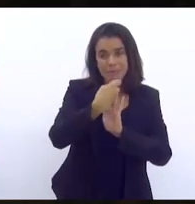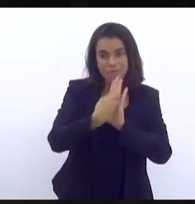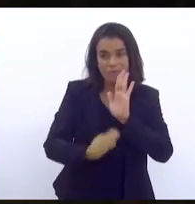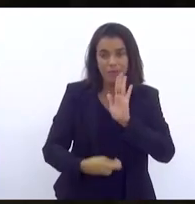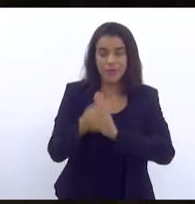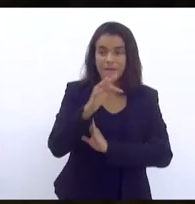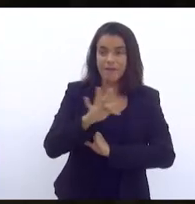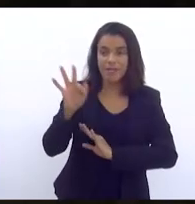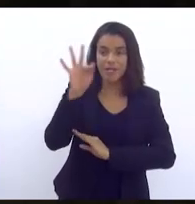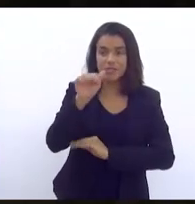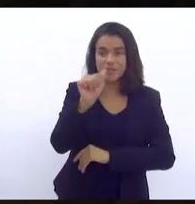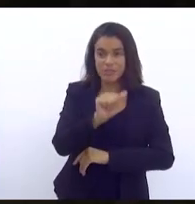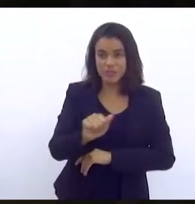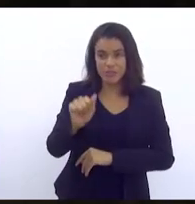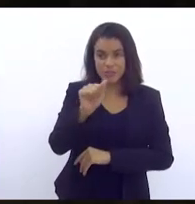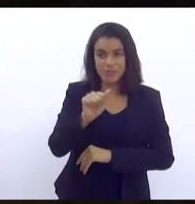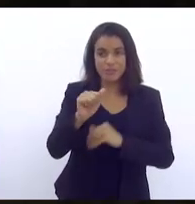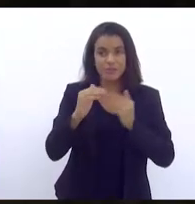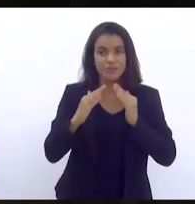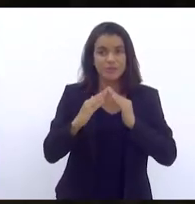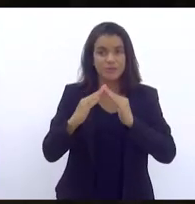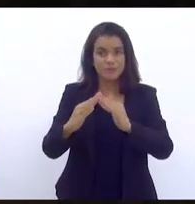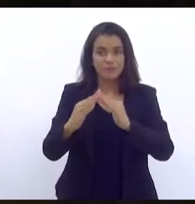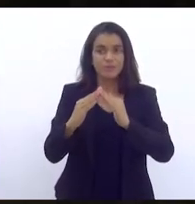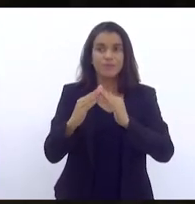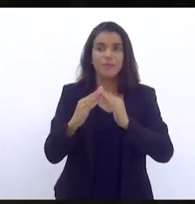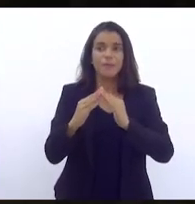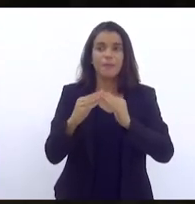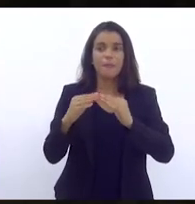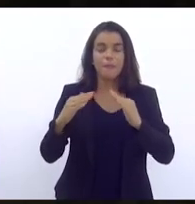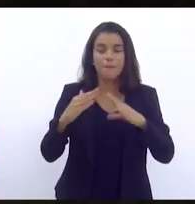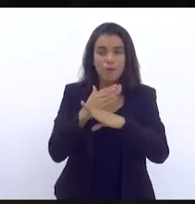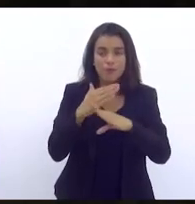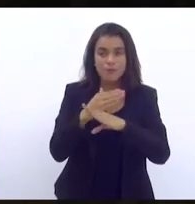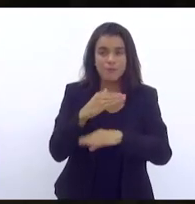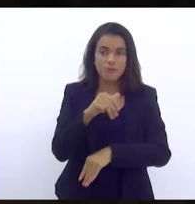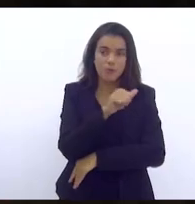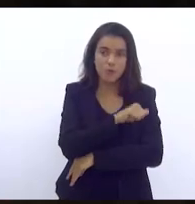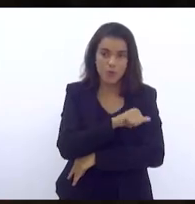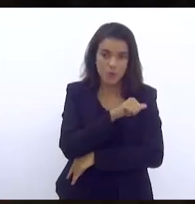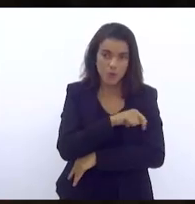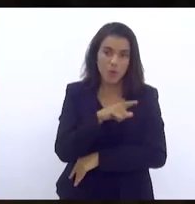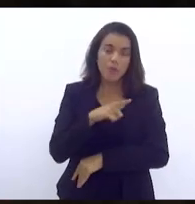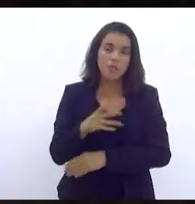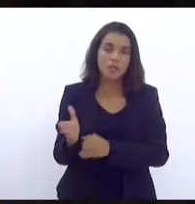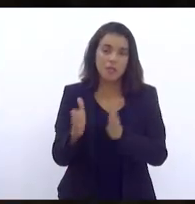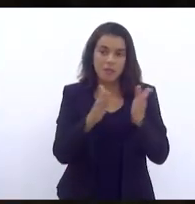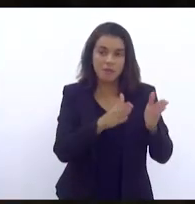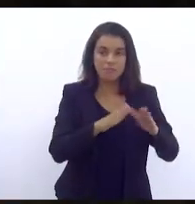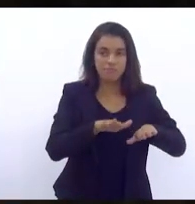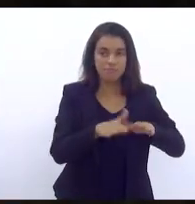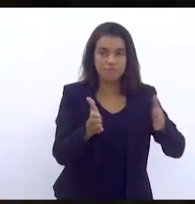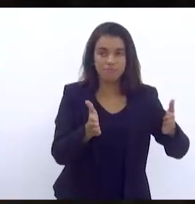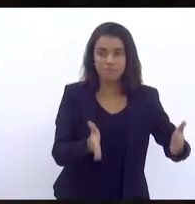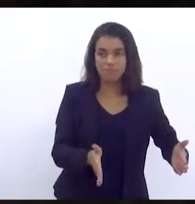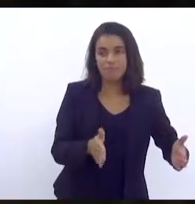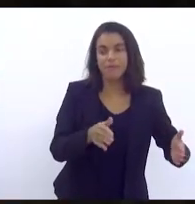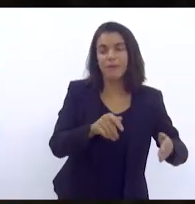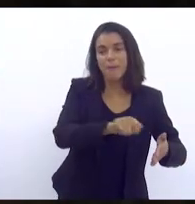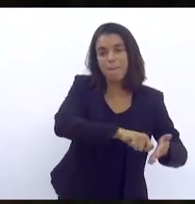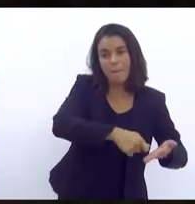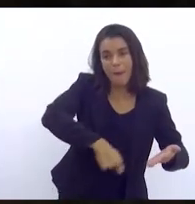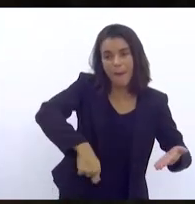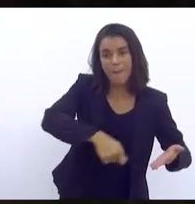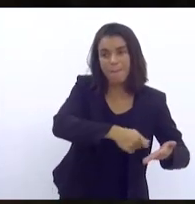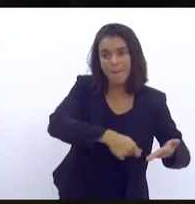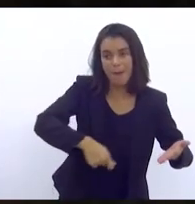Federação das associações de eh de moradores do município do Rio de Janeiro que também tá aqui do lado a f RJ